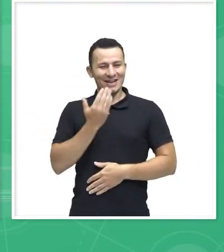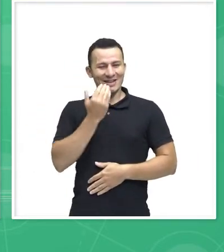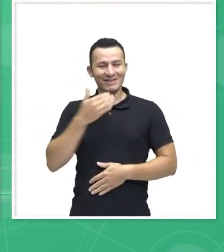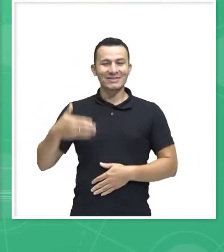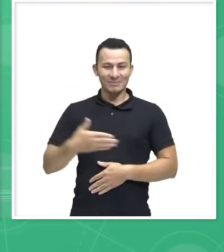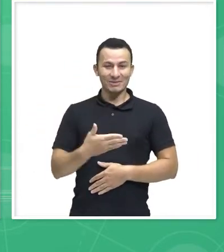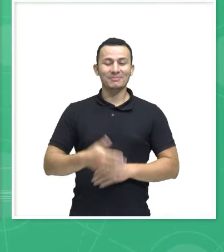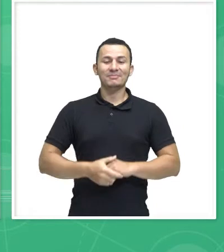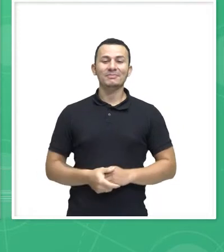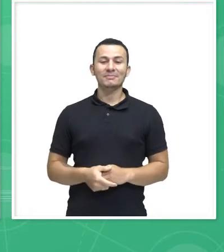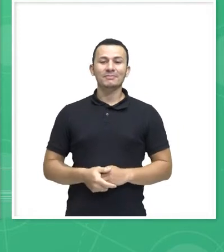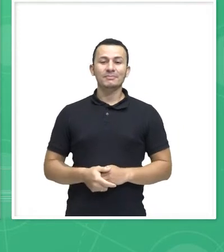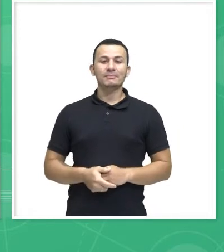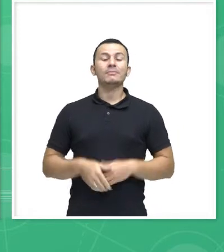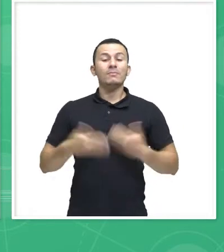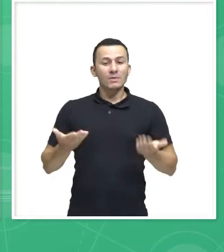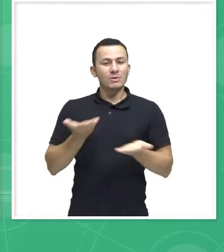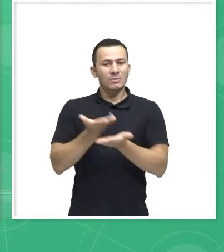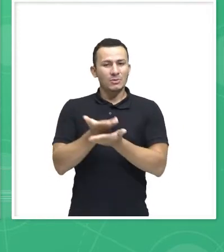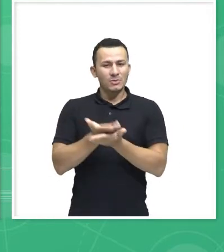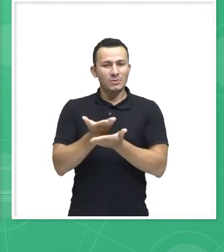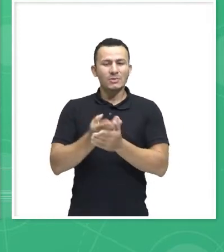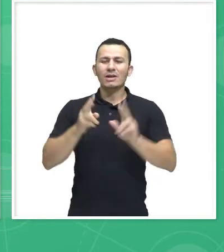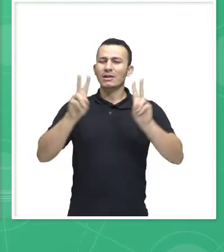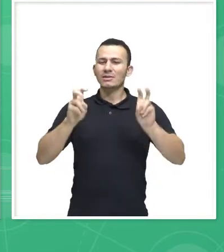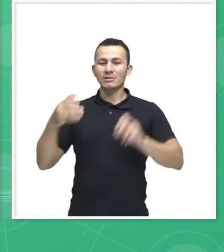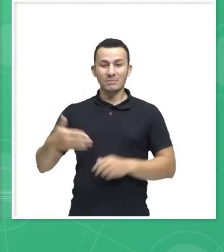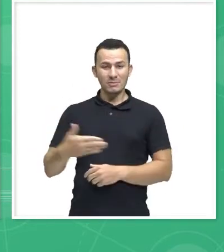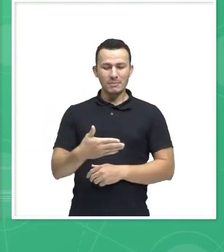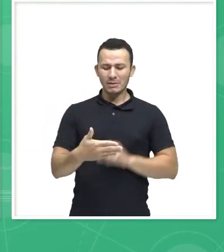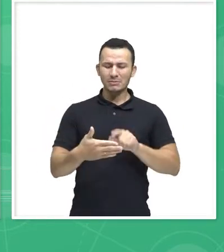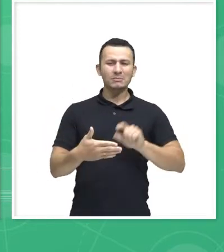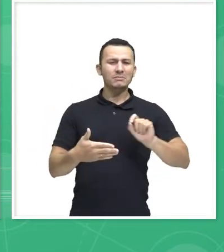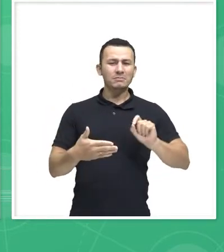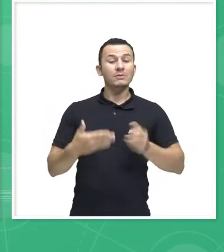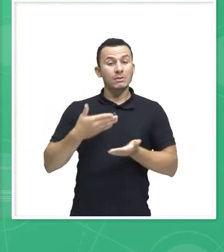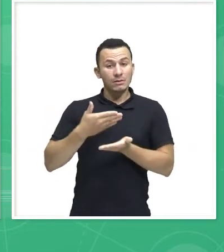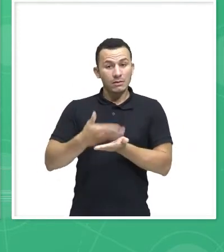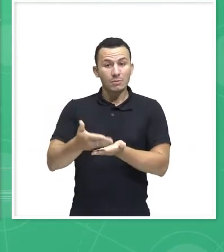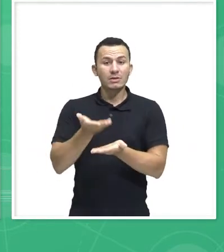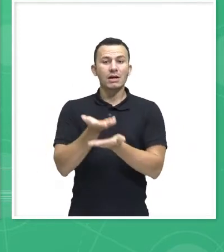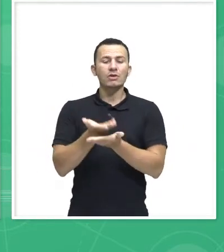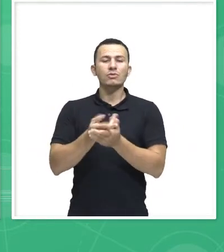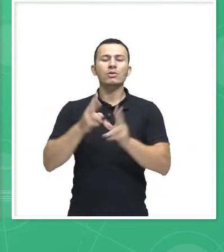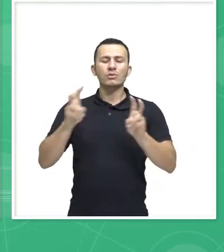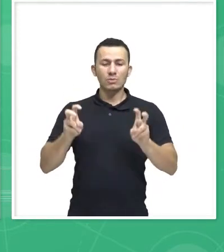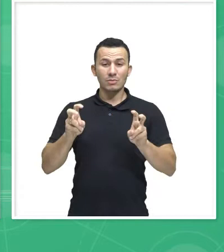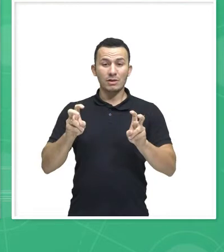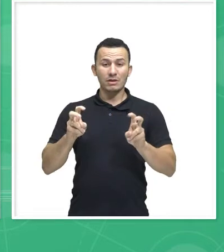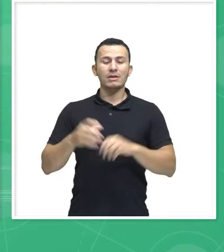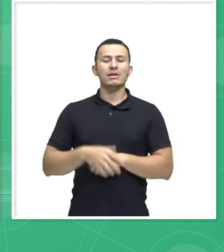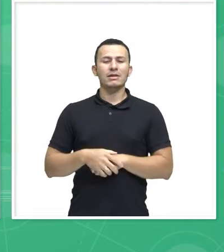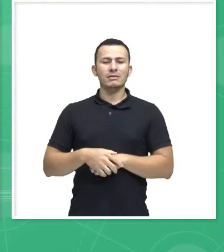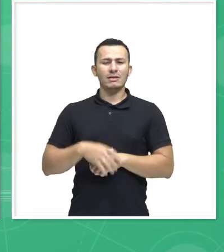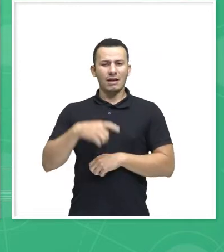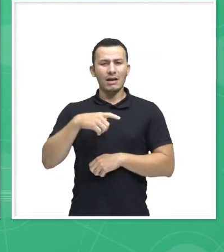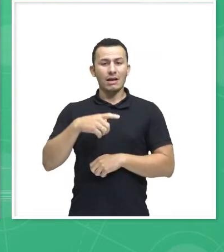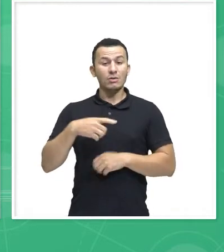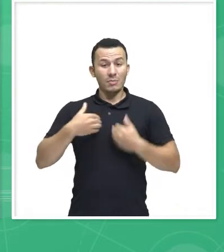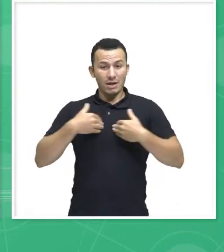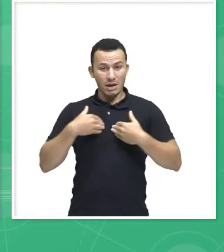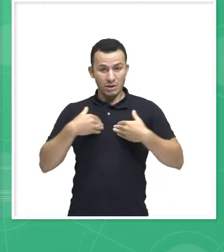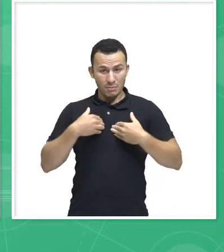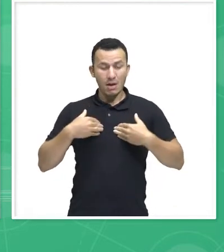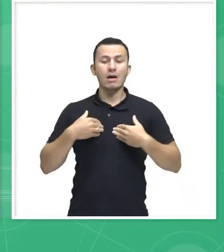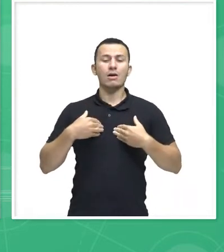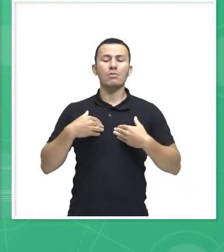né então ela só quando a gente estuda aí sobre os peixes a gente tá iniciando nossos estudos sobre os vertebrados a gente já estudou a sobre os